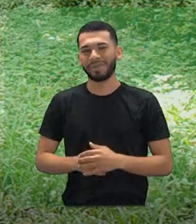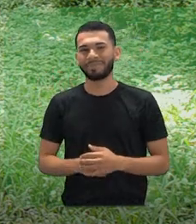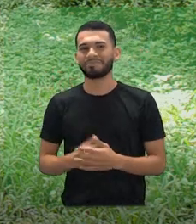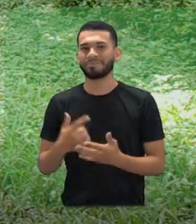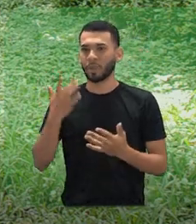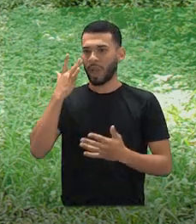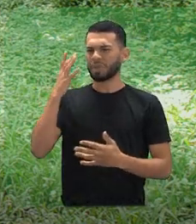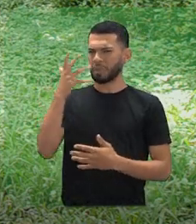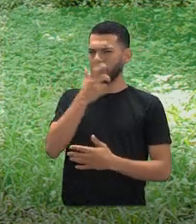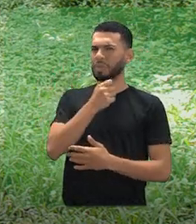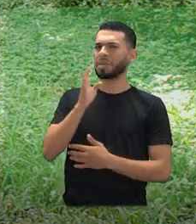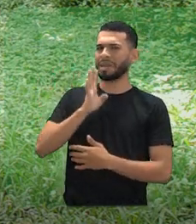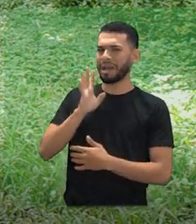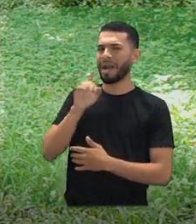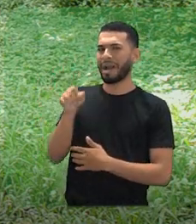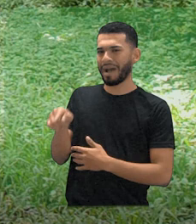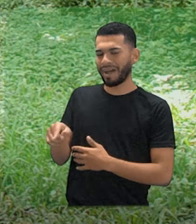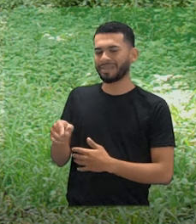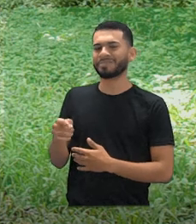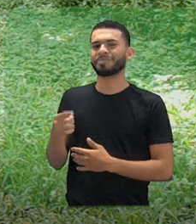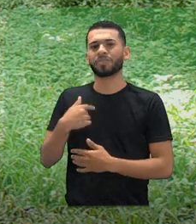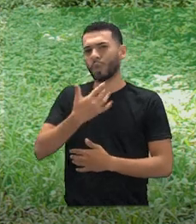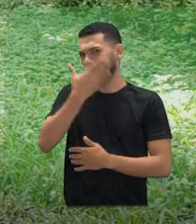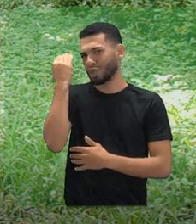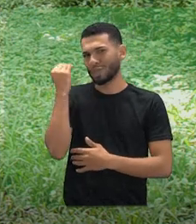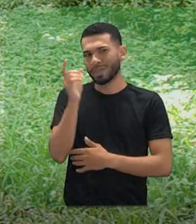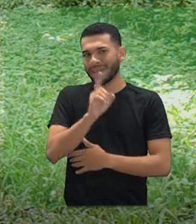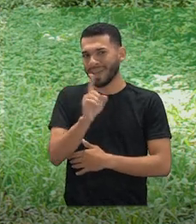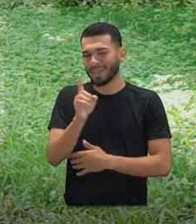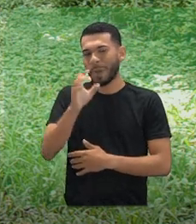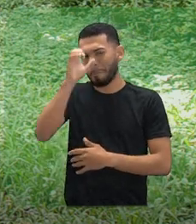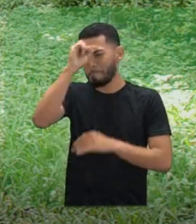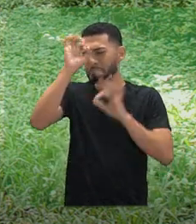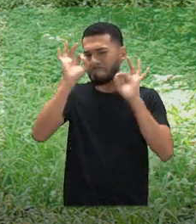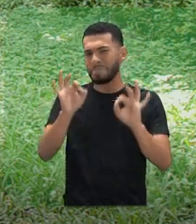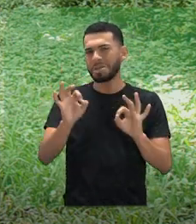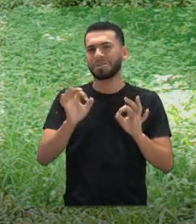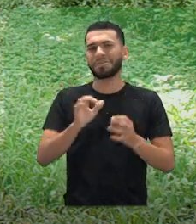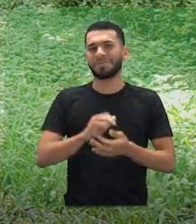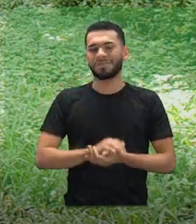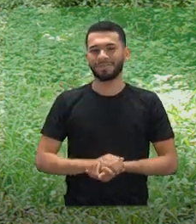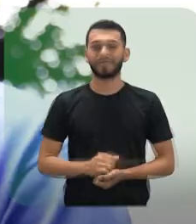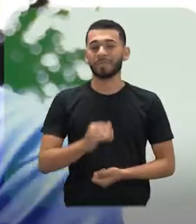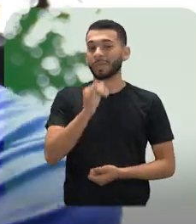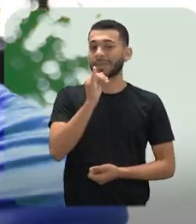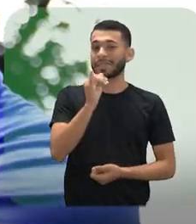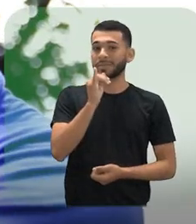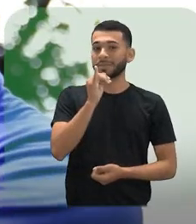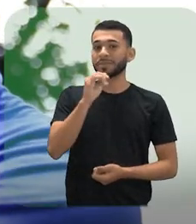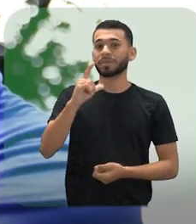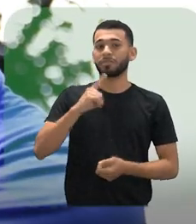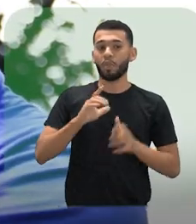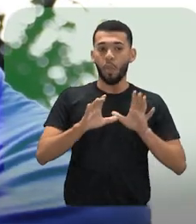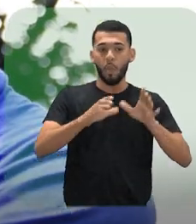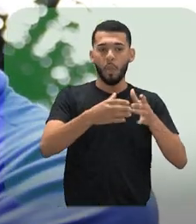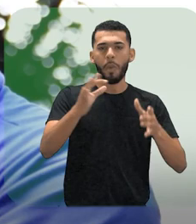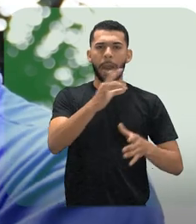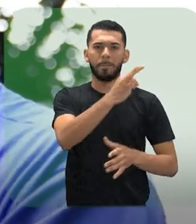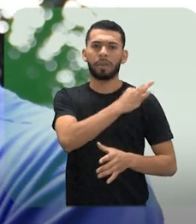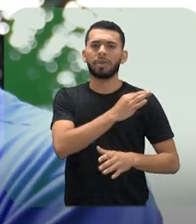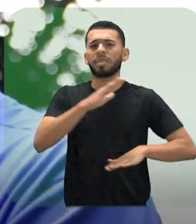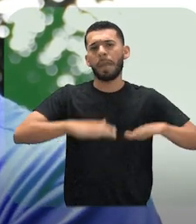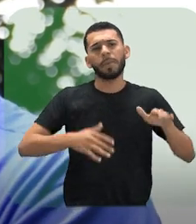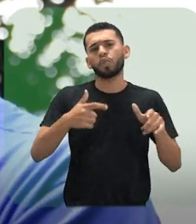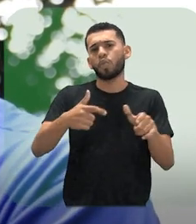caixa. Eu achei muito legal aquilo ali. Aí não esqueço mais, não. Aprendi mesmo. Por exemplo, tem um enxame ali, dependendo